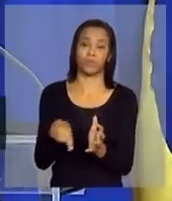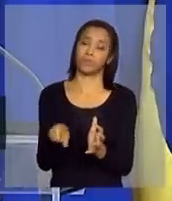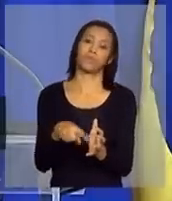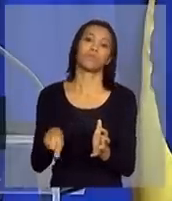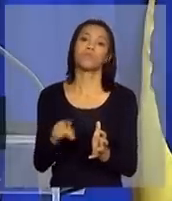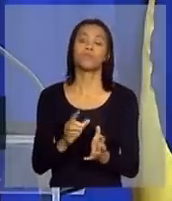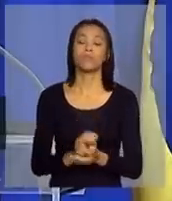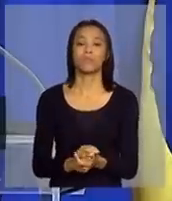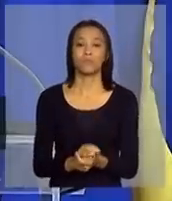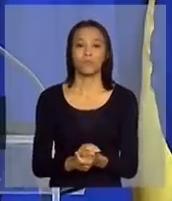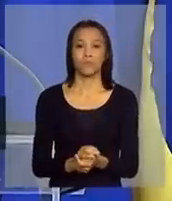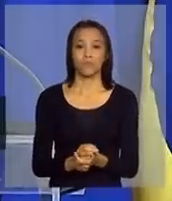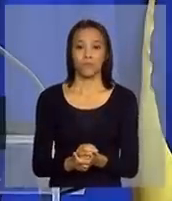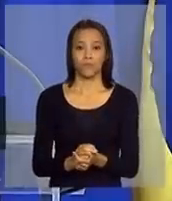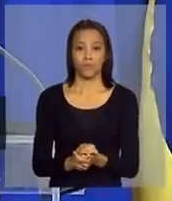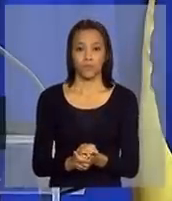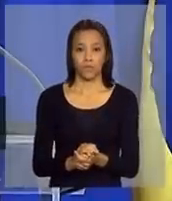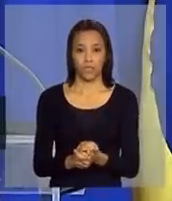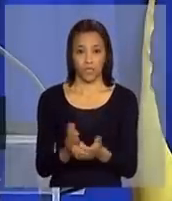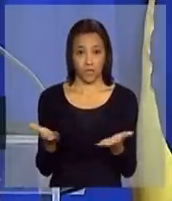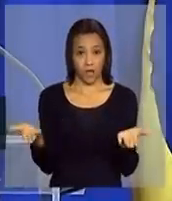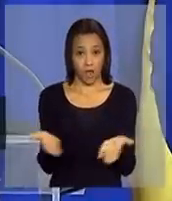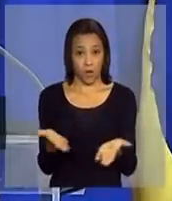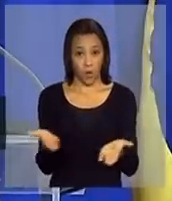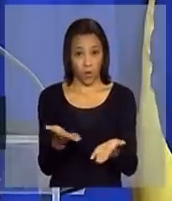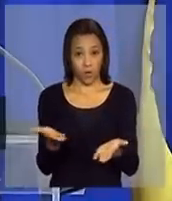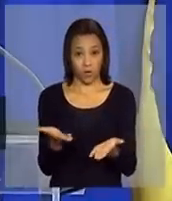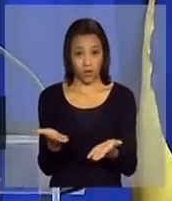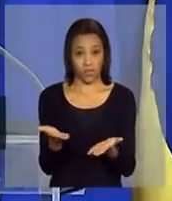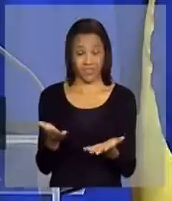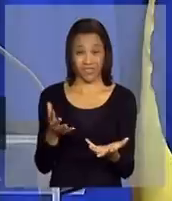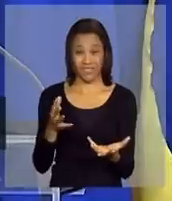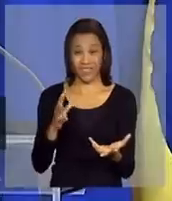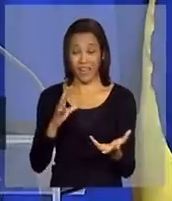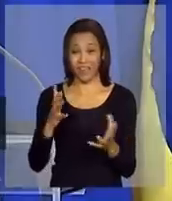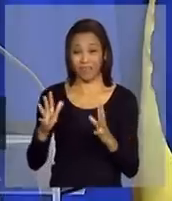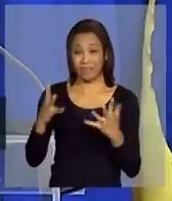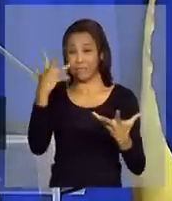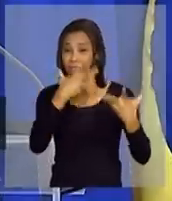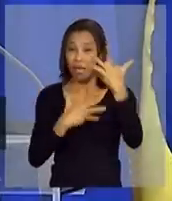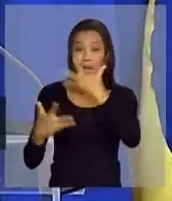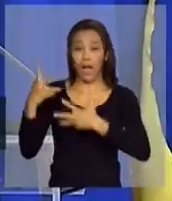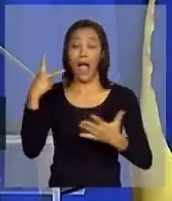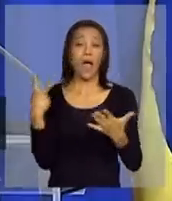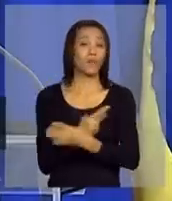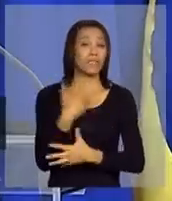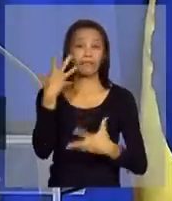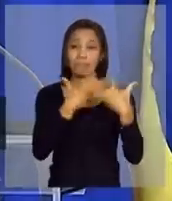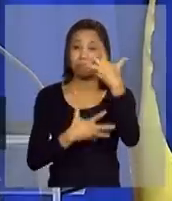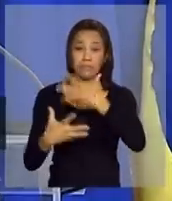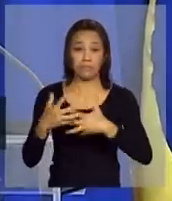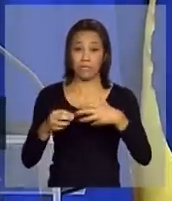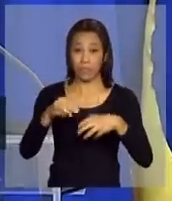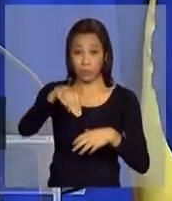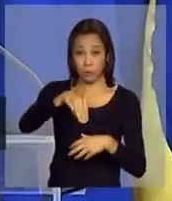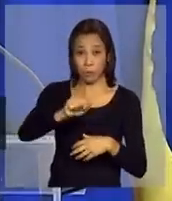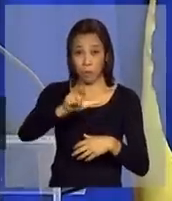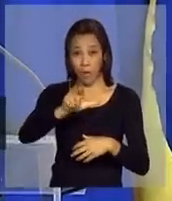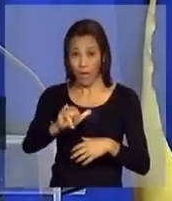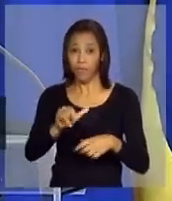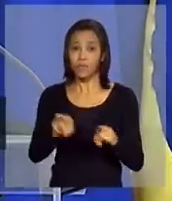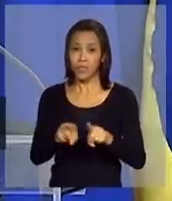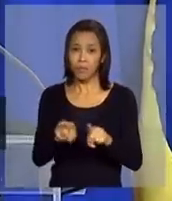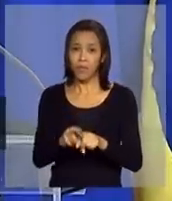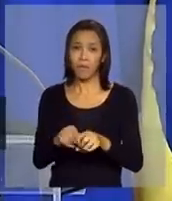grupos que agora criam instabilidade, não só no Mali, mas em toda a região, e também